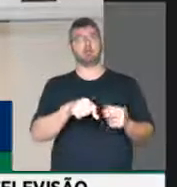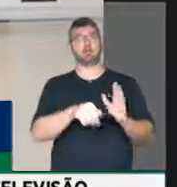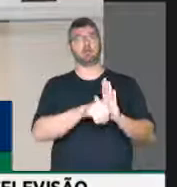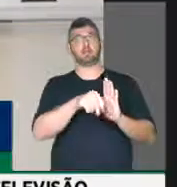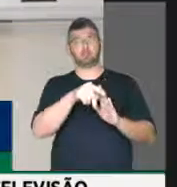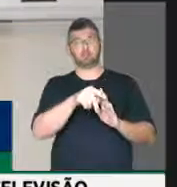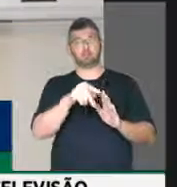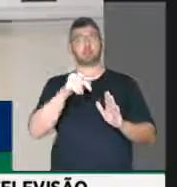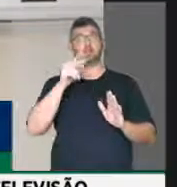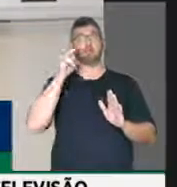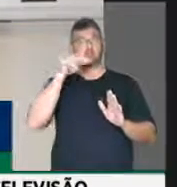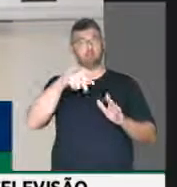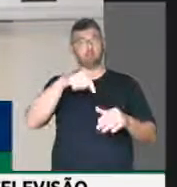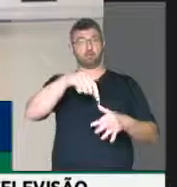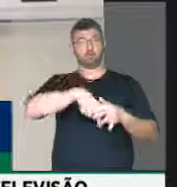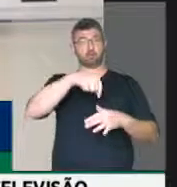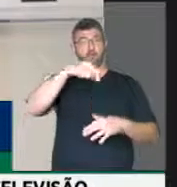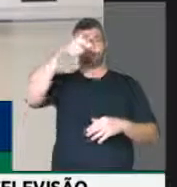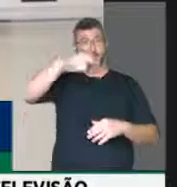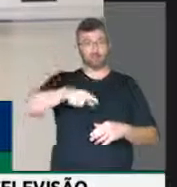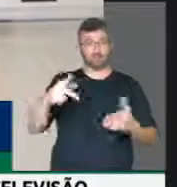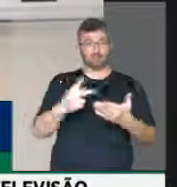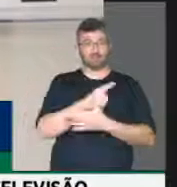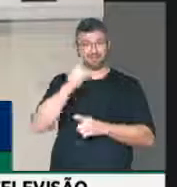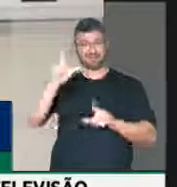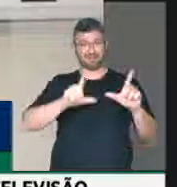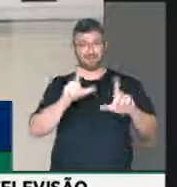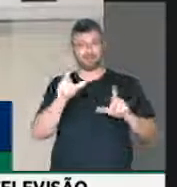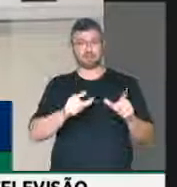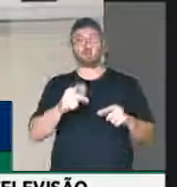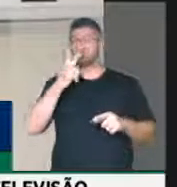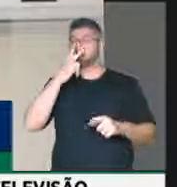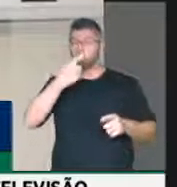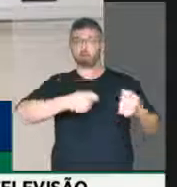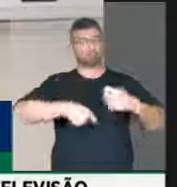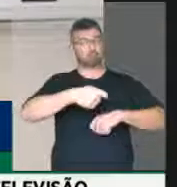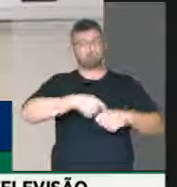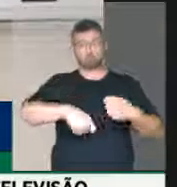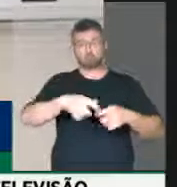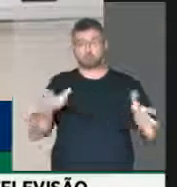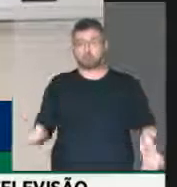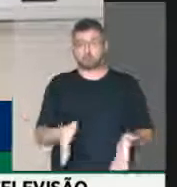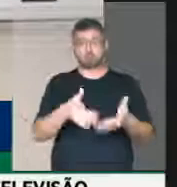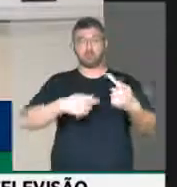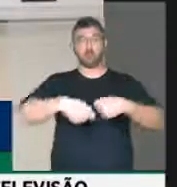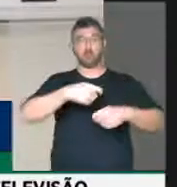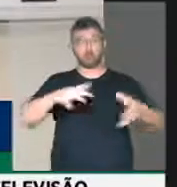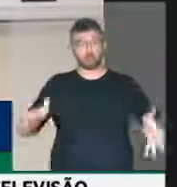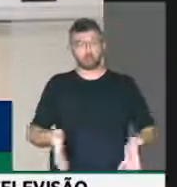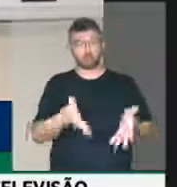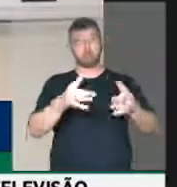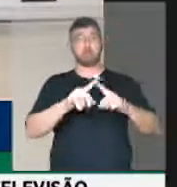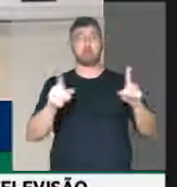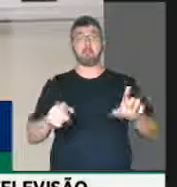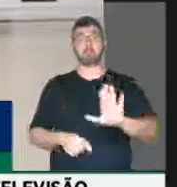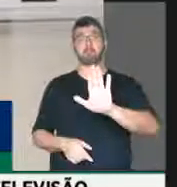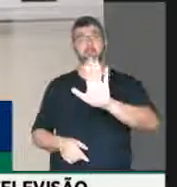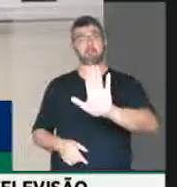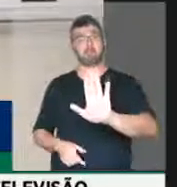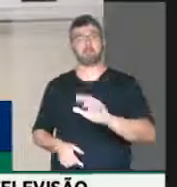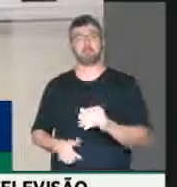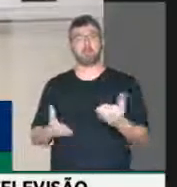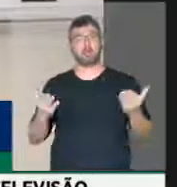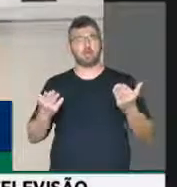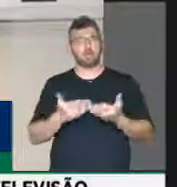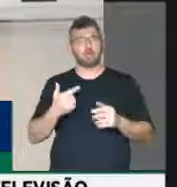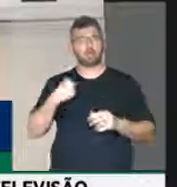o retorno destes sorteios como uma forma de movimentar e incentivar a economia. Mas, senhor presidente, hoje eu